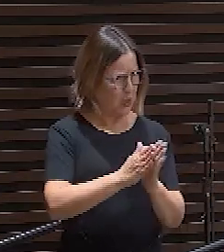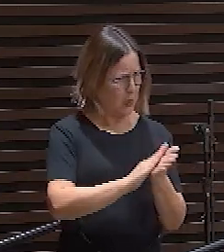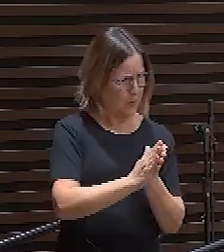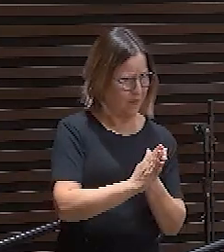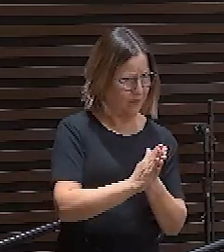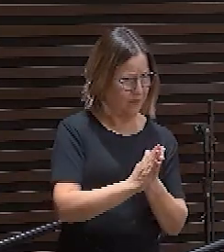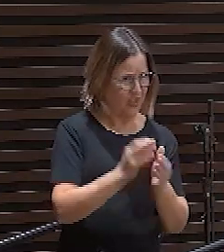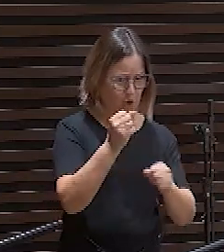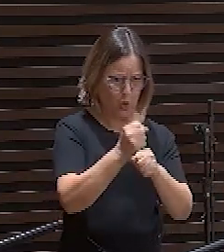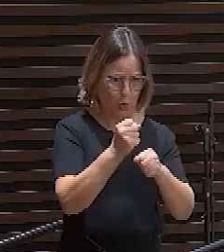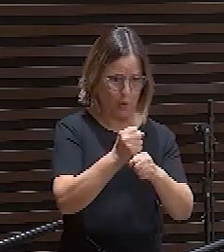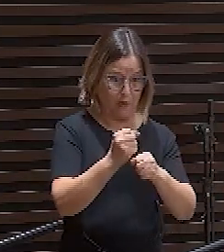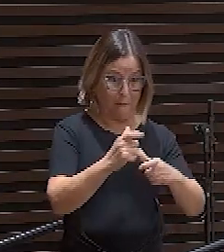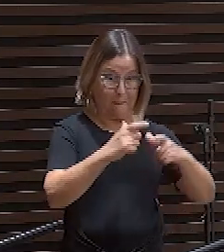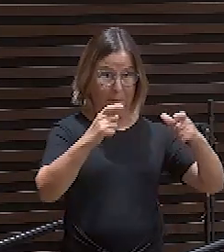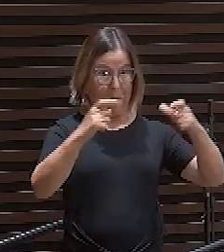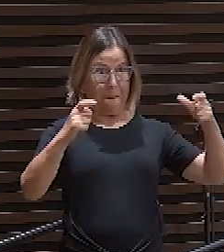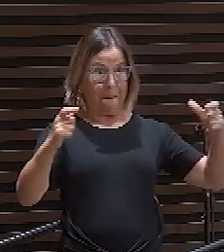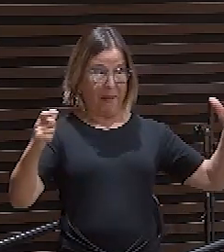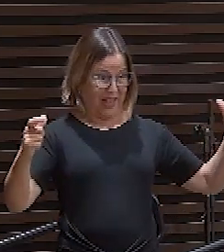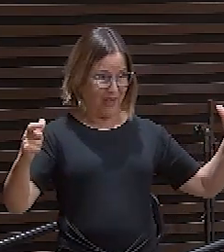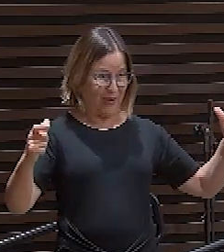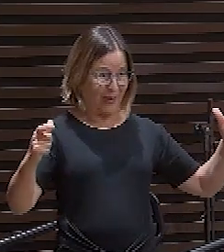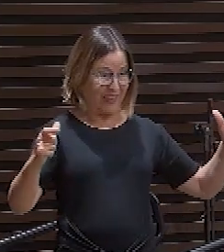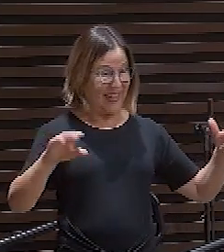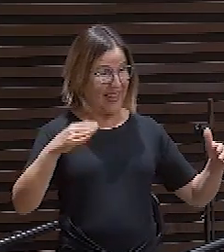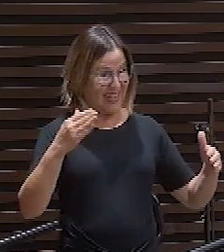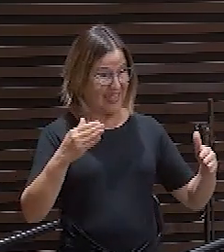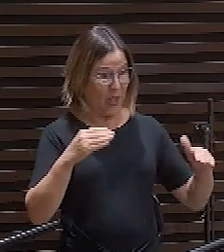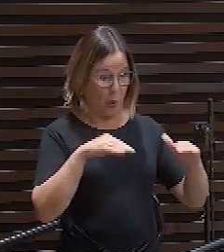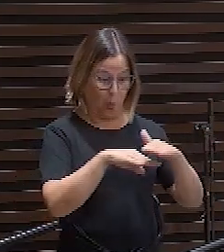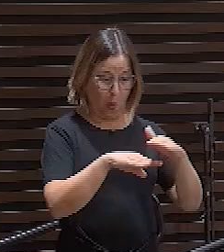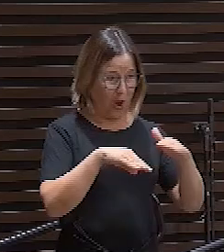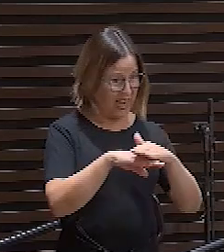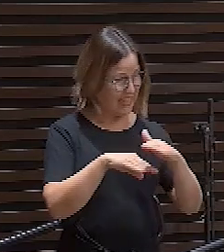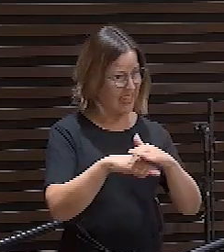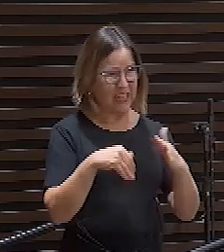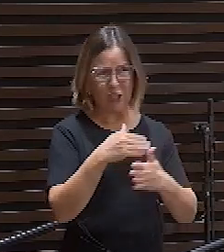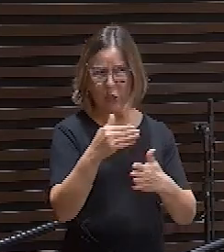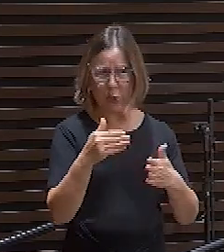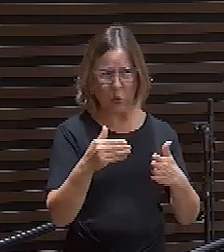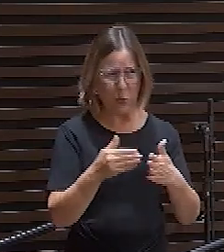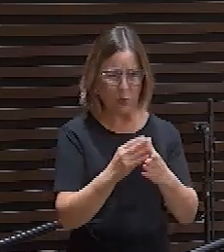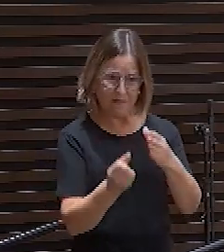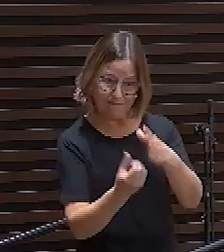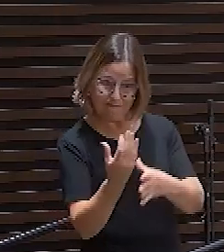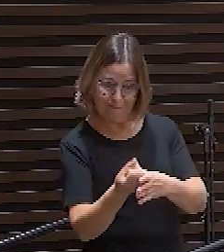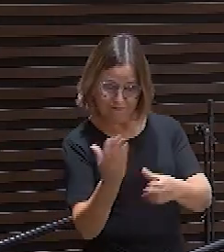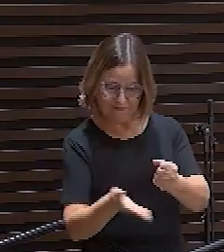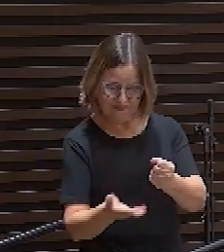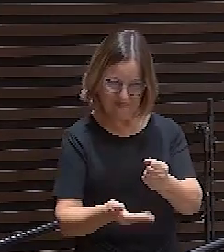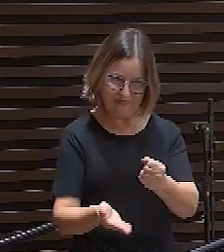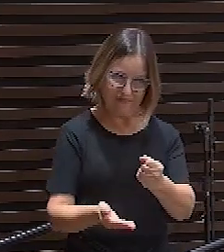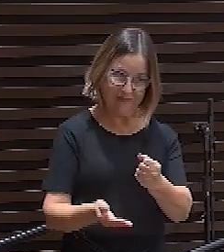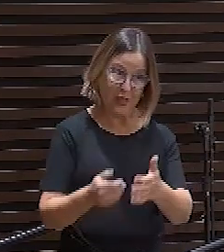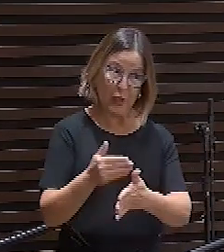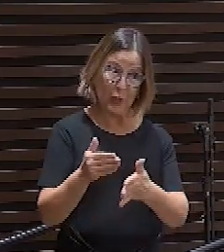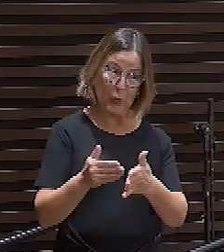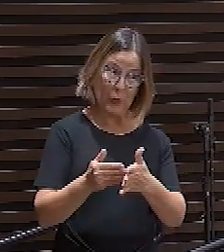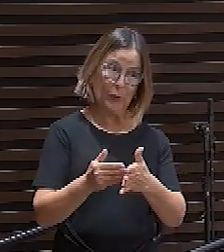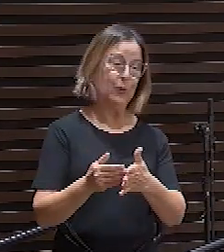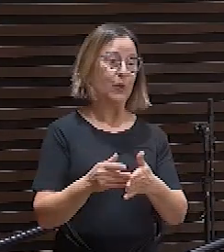maiores, e aí recolherei todo o meu produto e todos os meus bens.